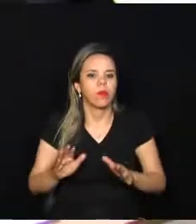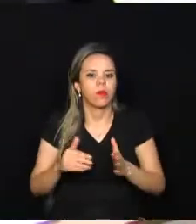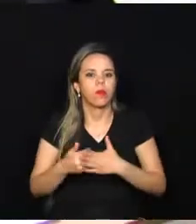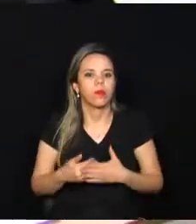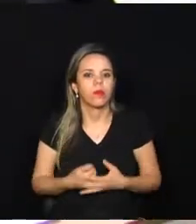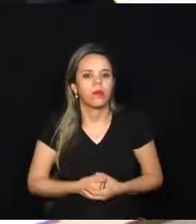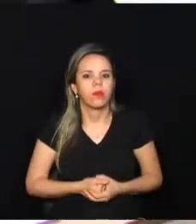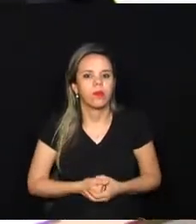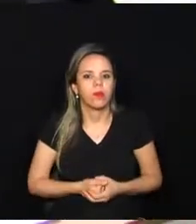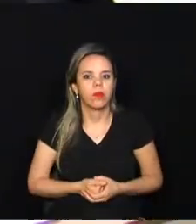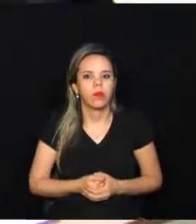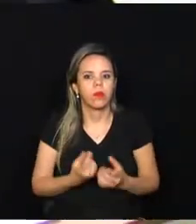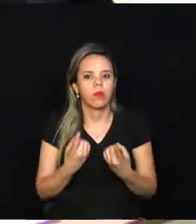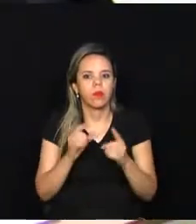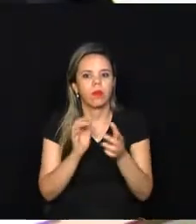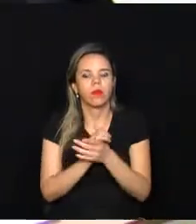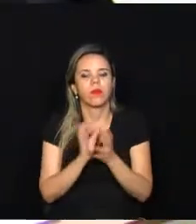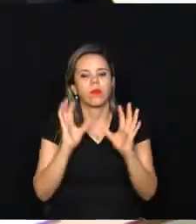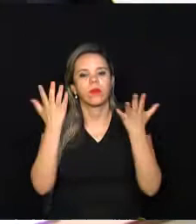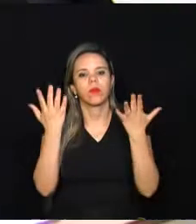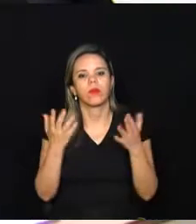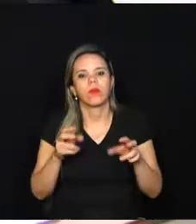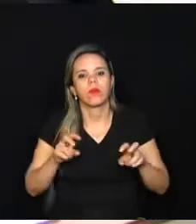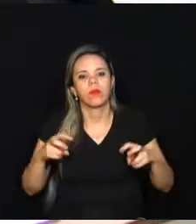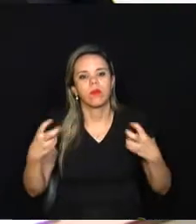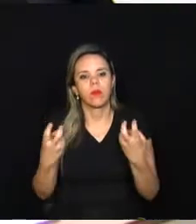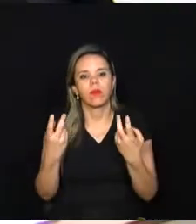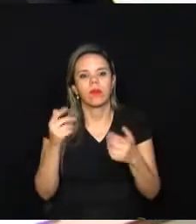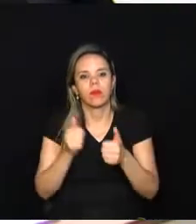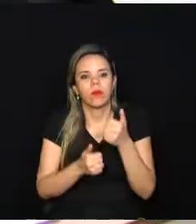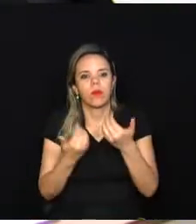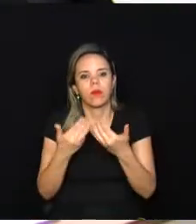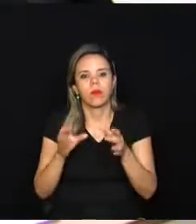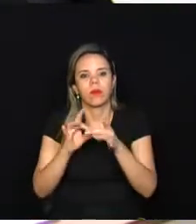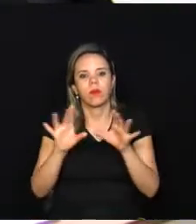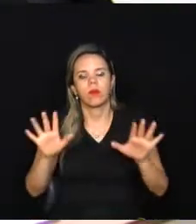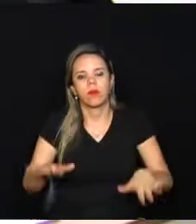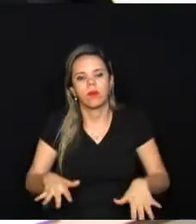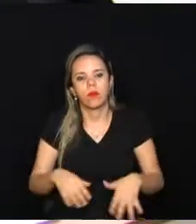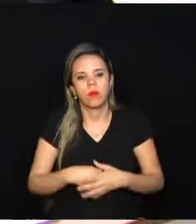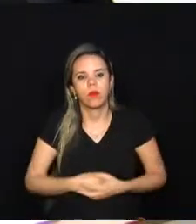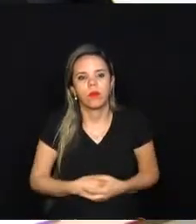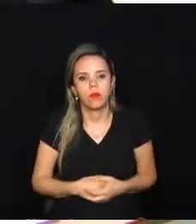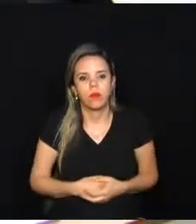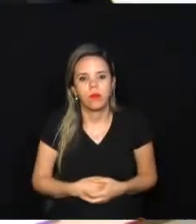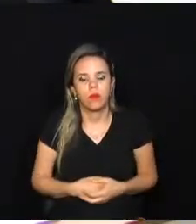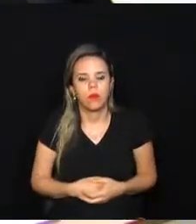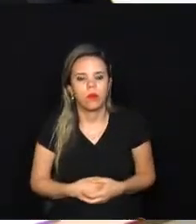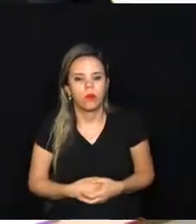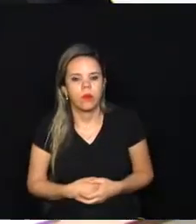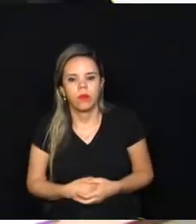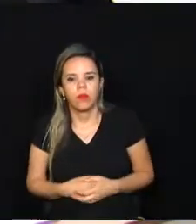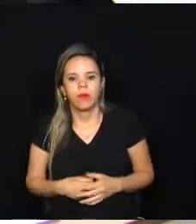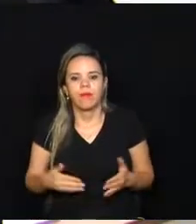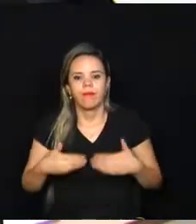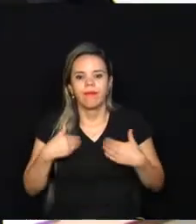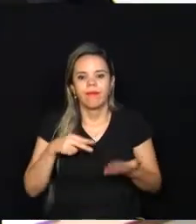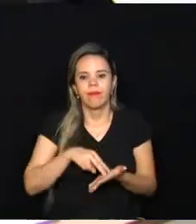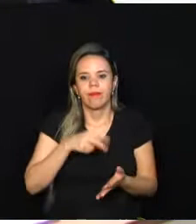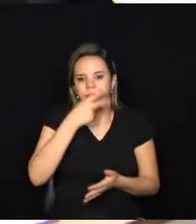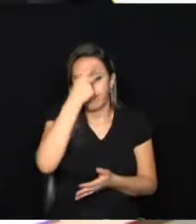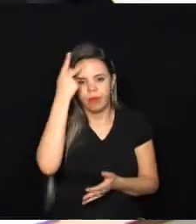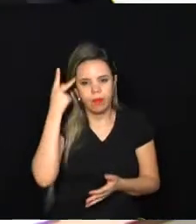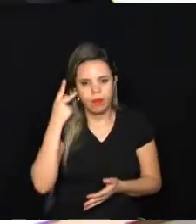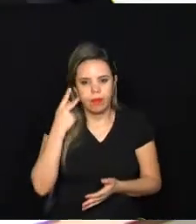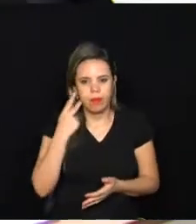fechados, casamentos, e no estádio de futebol, que é um ambiente aberto, né, e que é uma diversão, né, para as